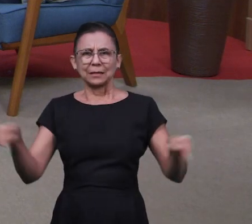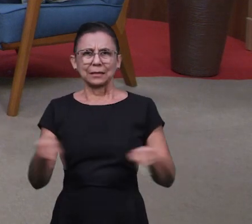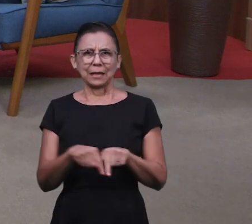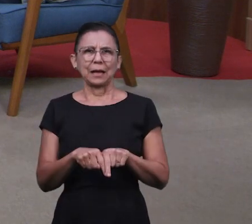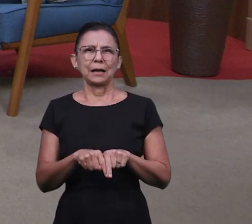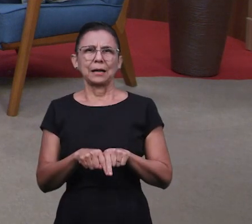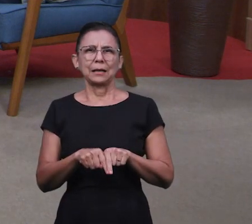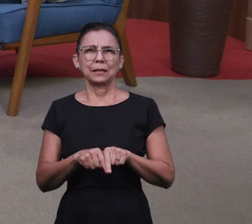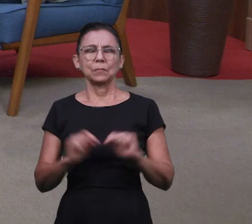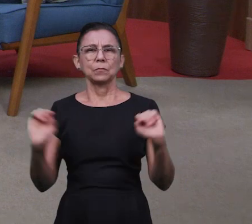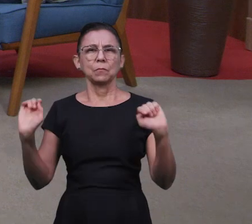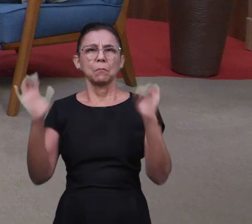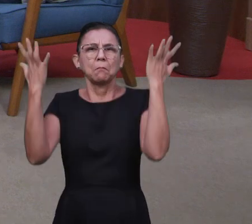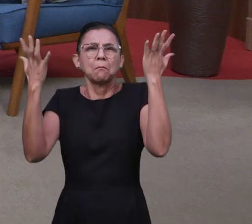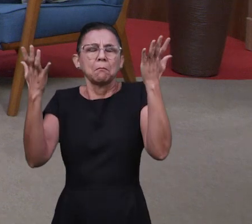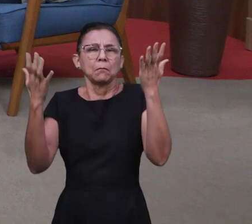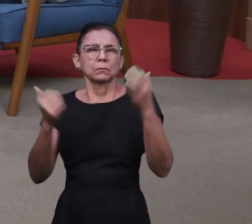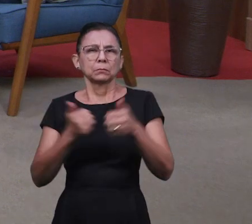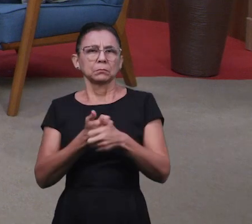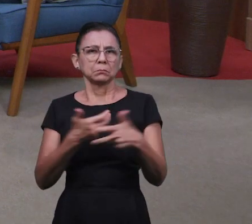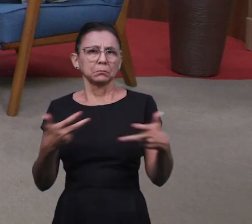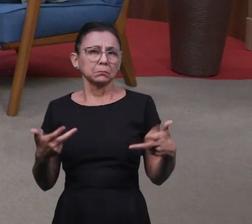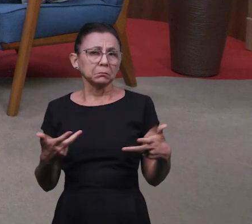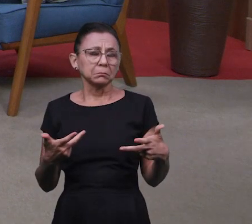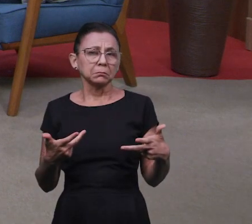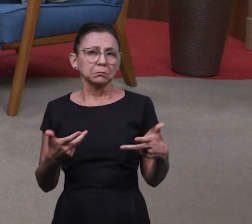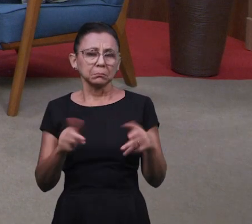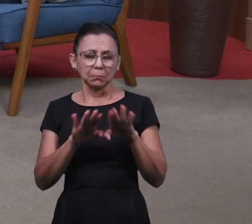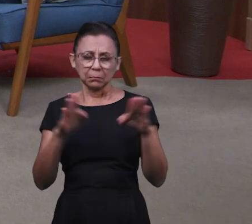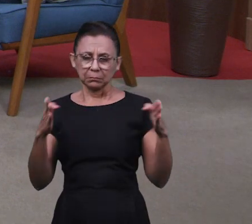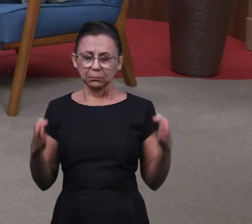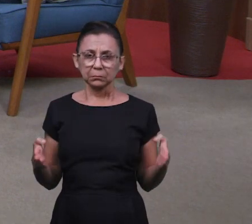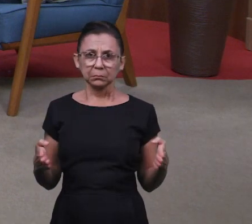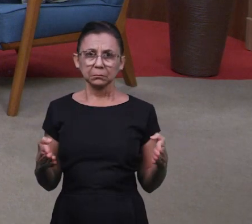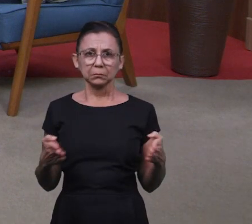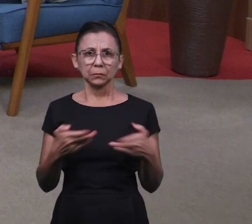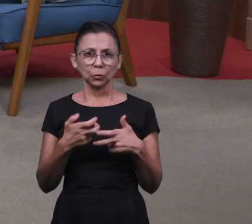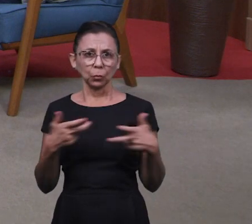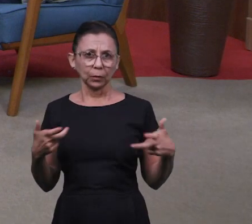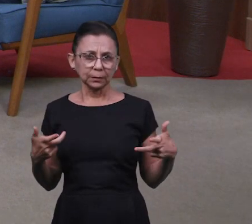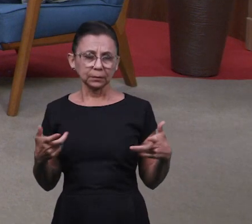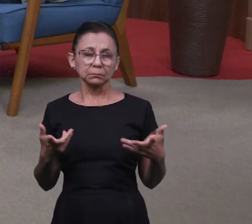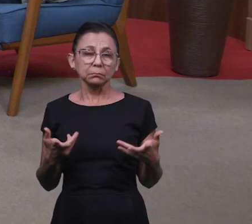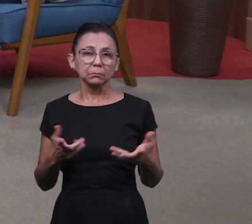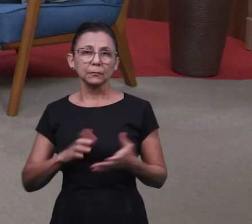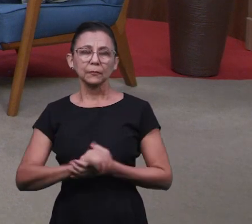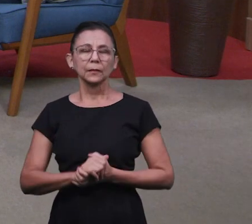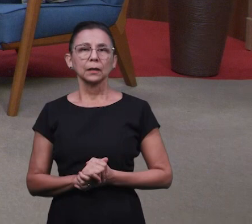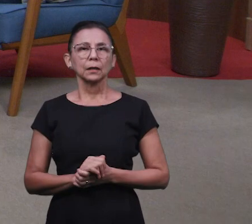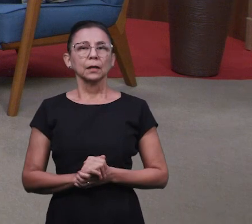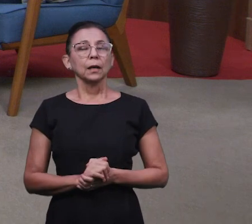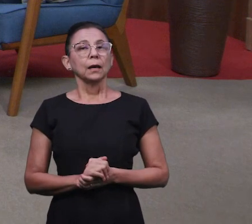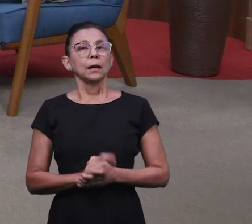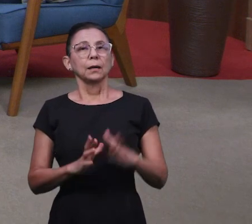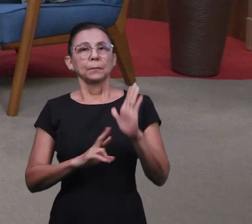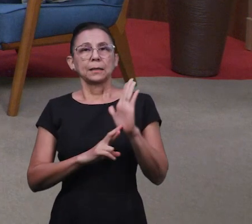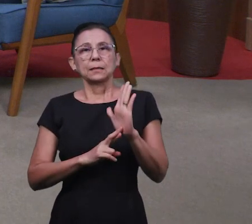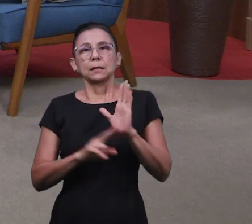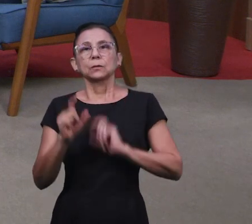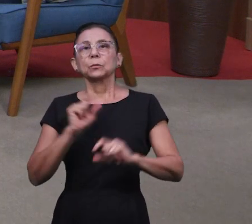Ótimo. É porque aí está falando já da igreja na